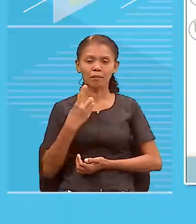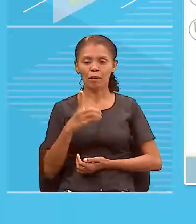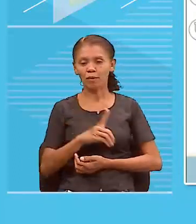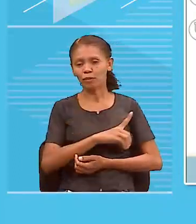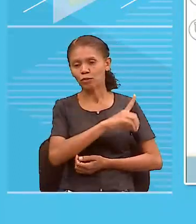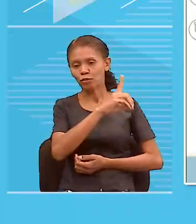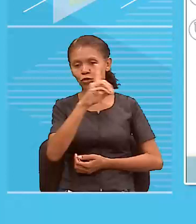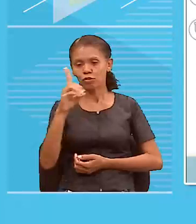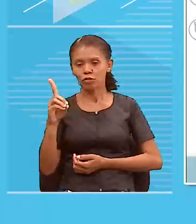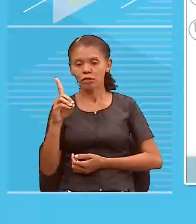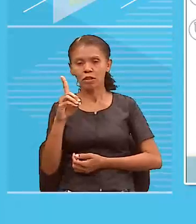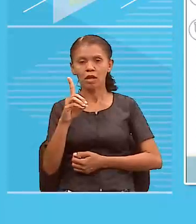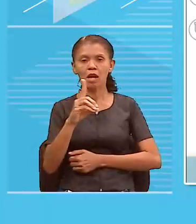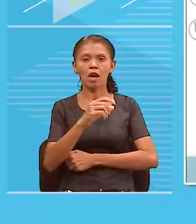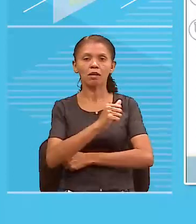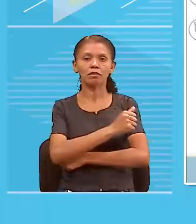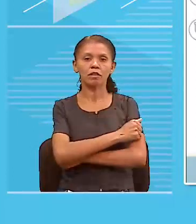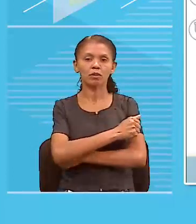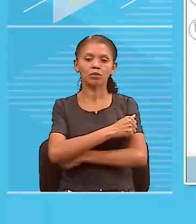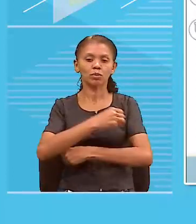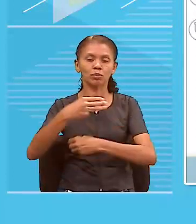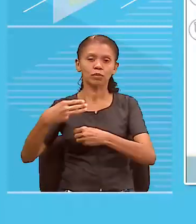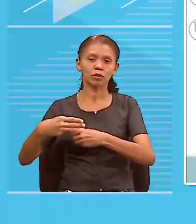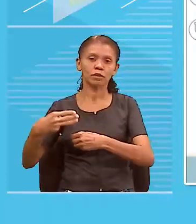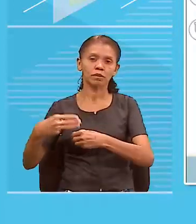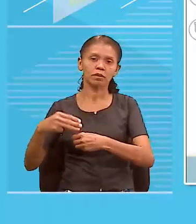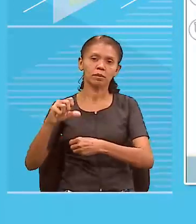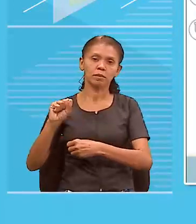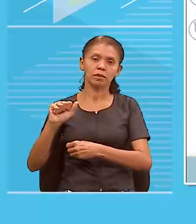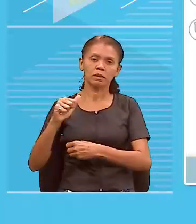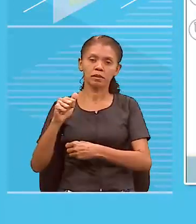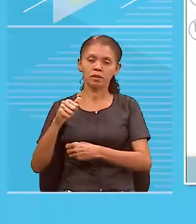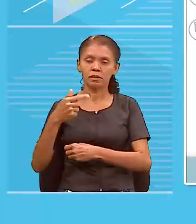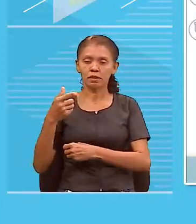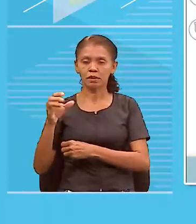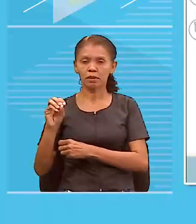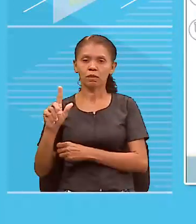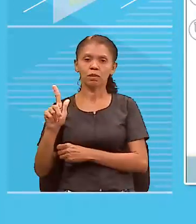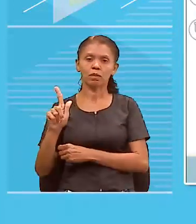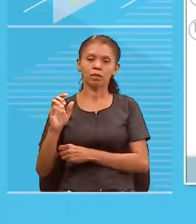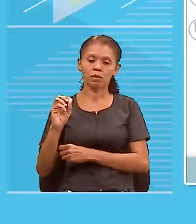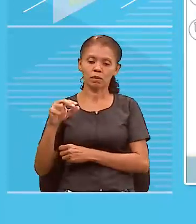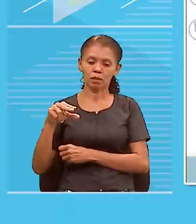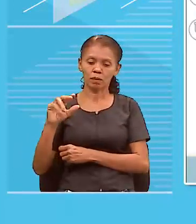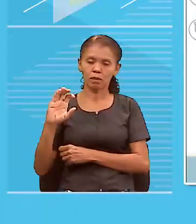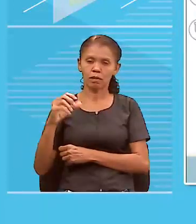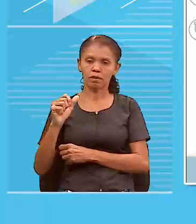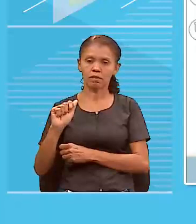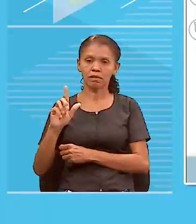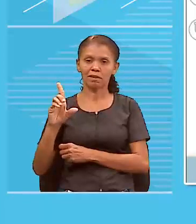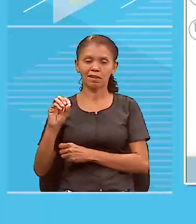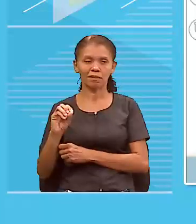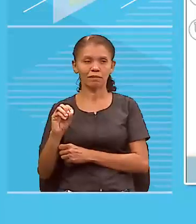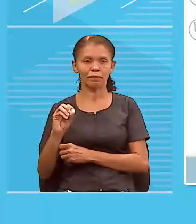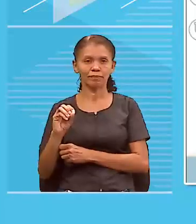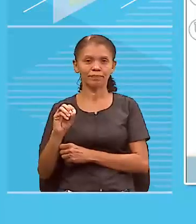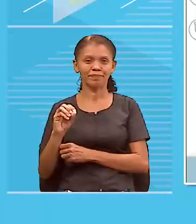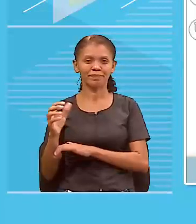Então falou dos modos nós vamos ver aqui os mais comuns são esses aqui são os que nós mais vemos